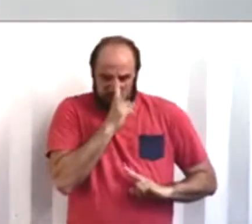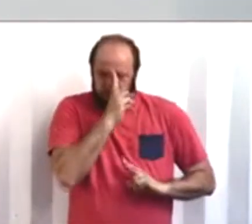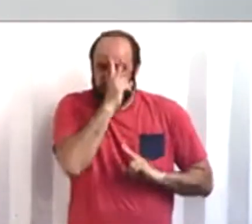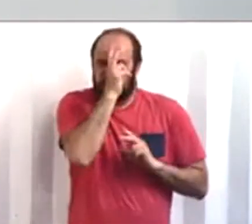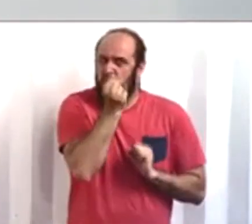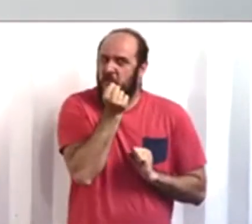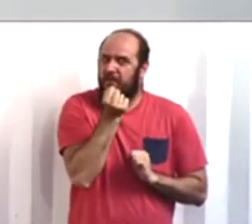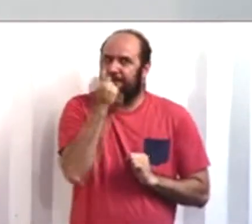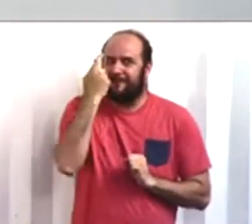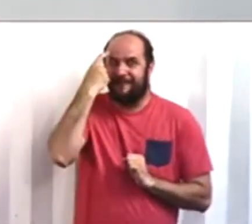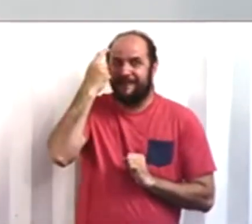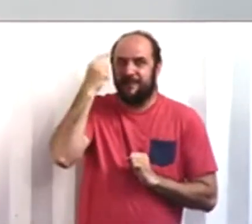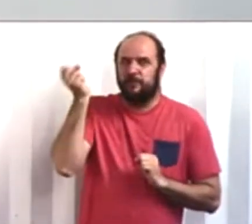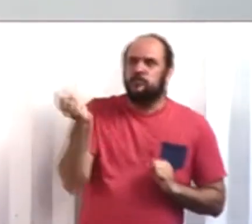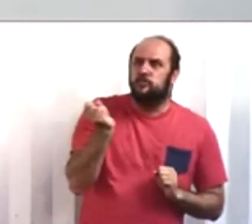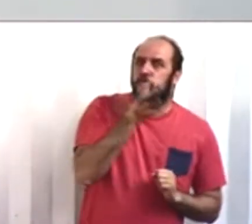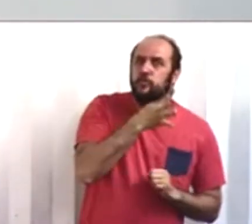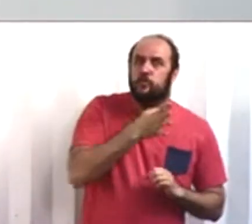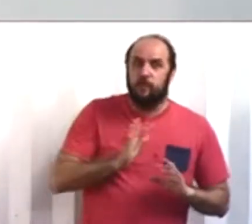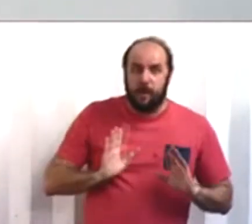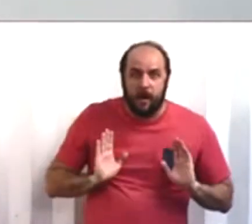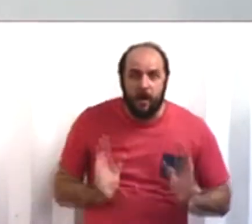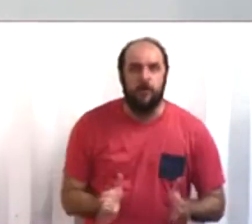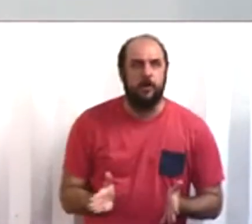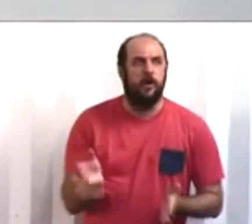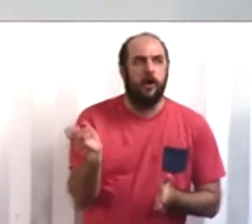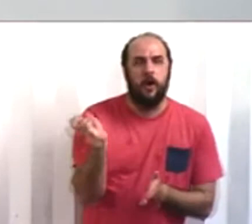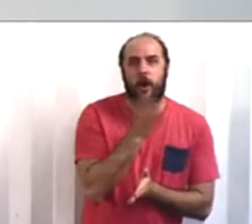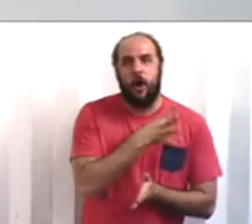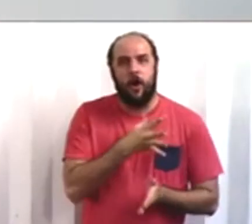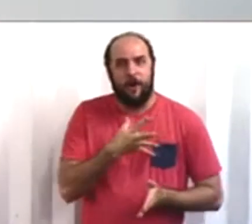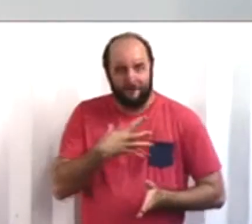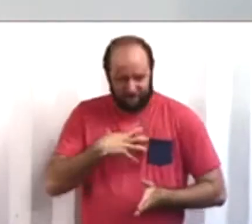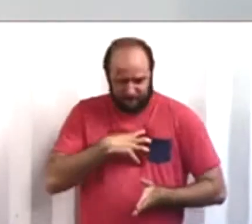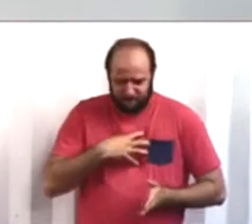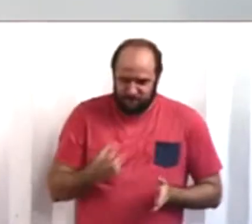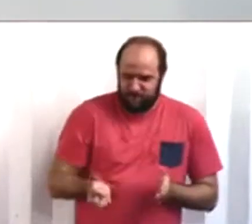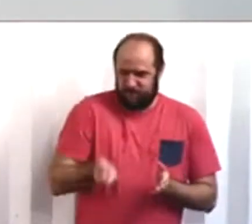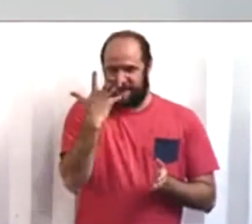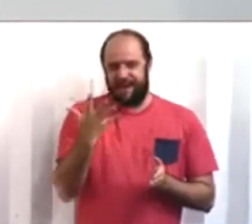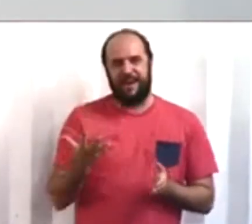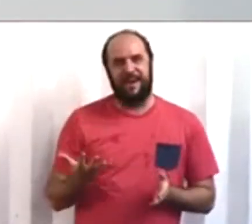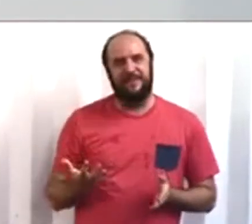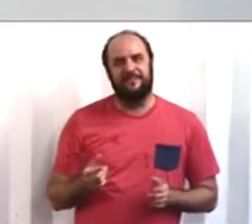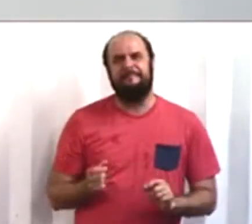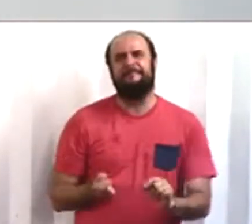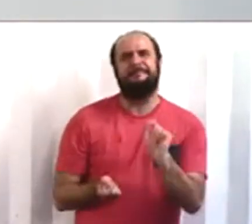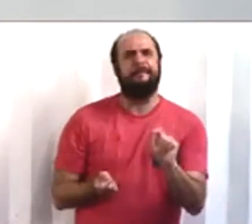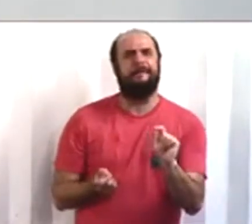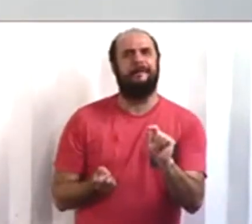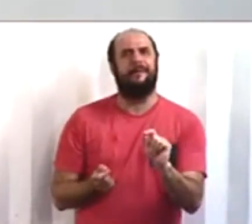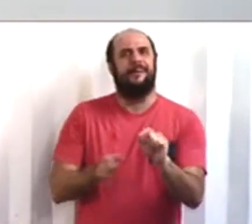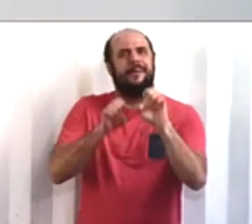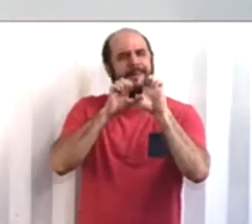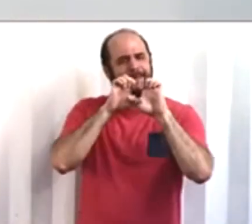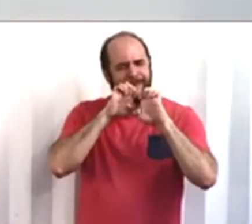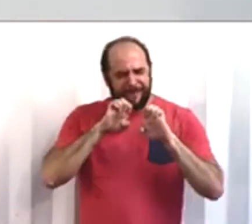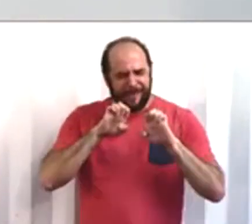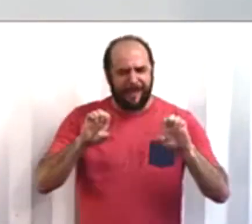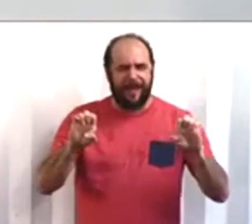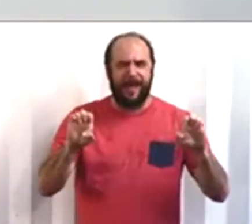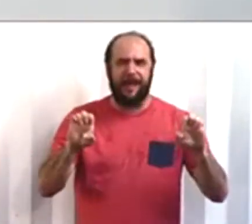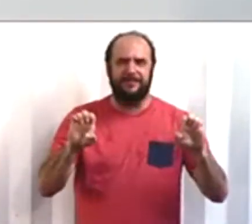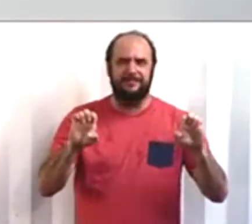novo, esse senso de agora, algo novo me aconteceu. Sabe o que é? É o Evangelho.